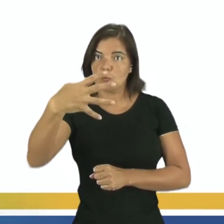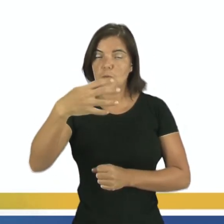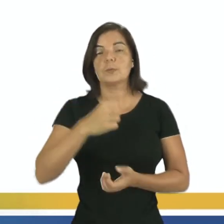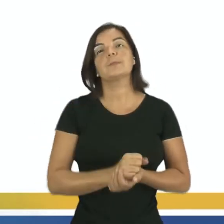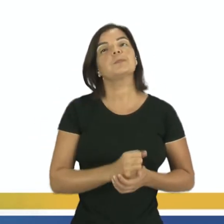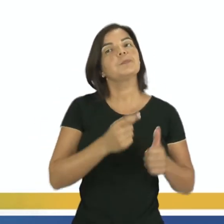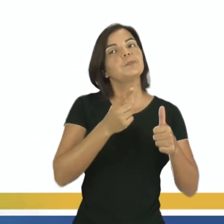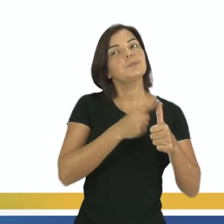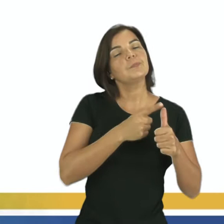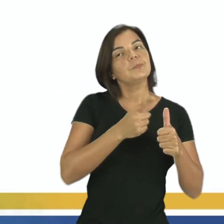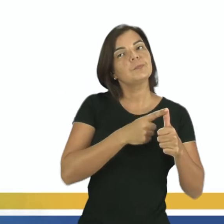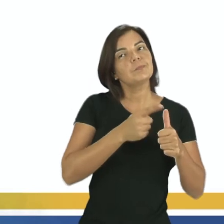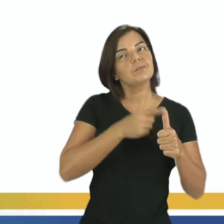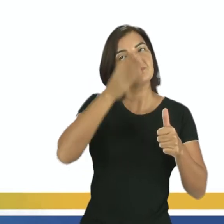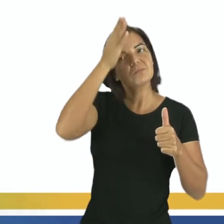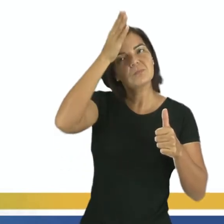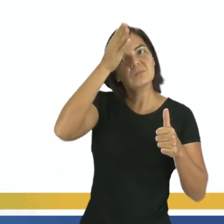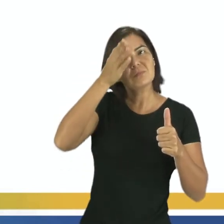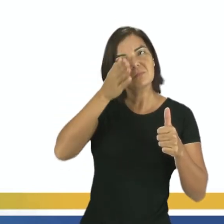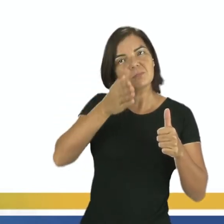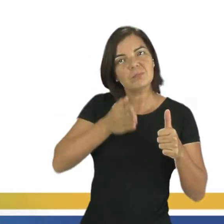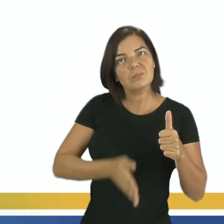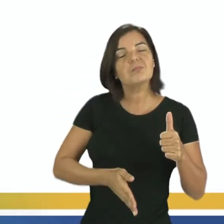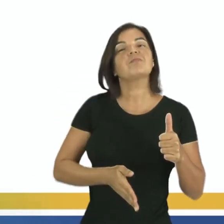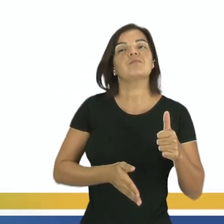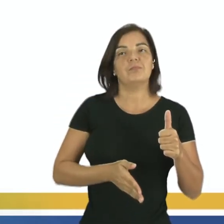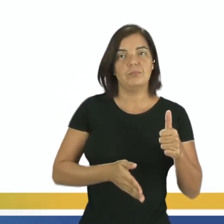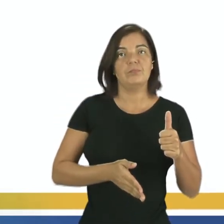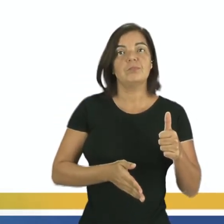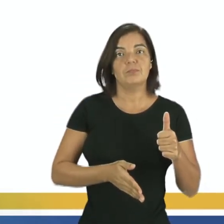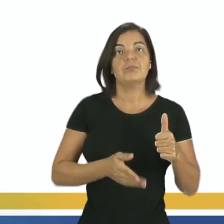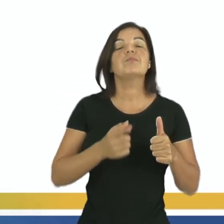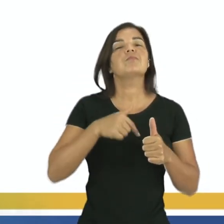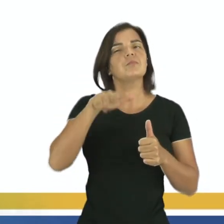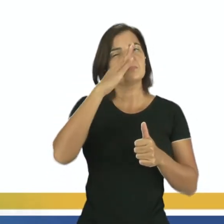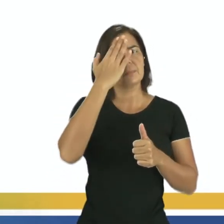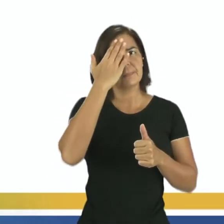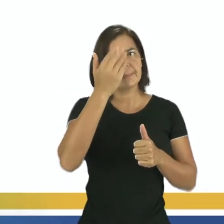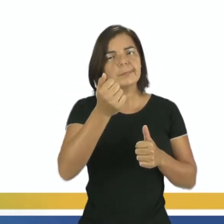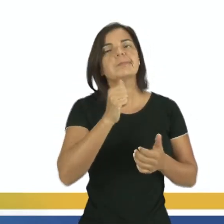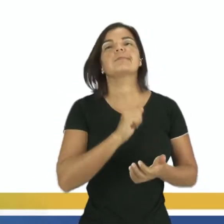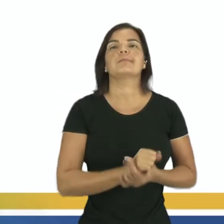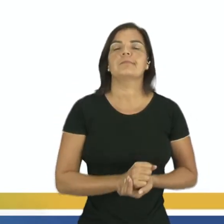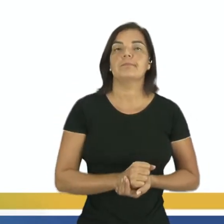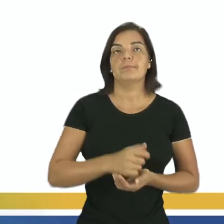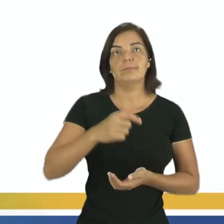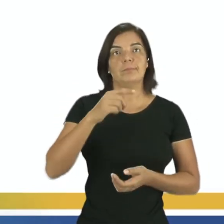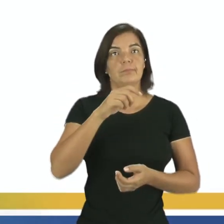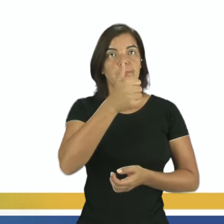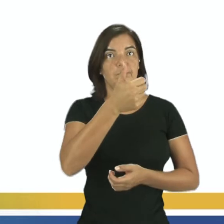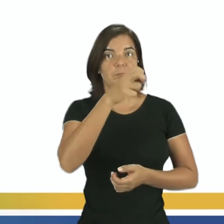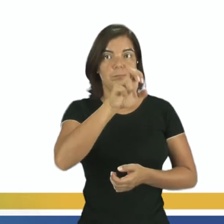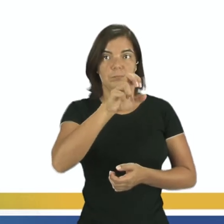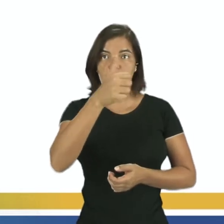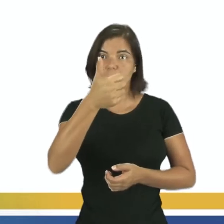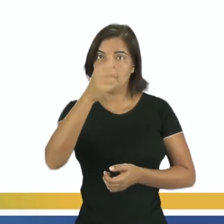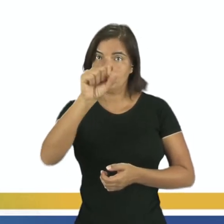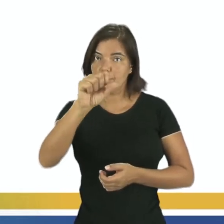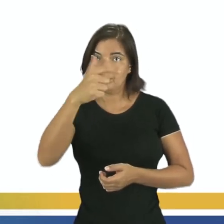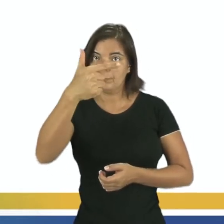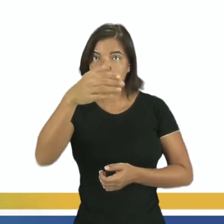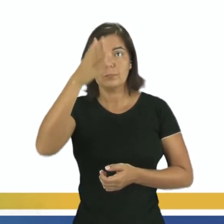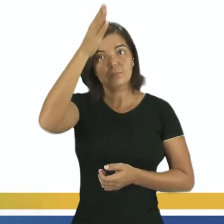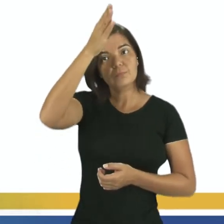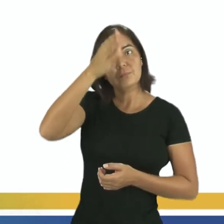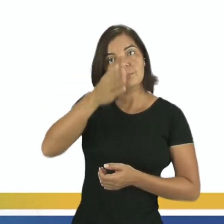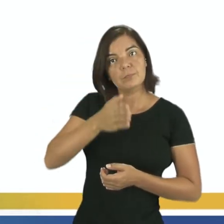Então primeiro você faz aquela decomposição prima, né, que você já sabe fazer. Então você coloca 15, 18 e 24,